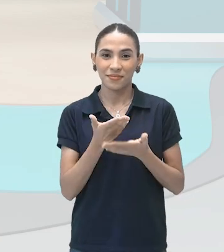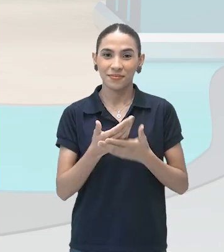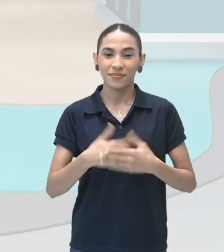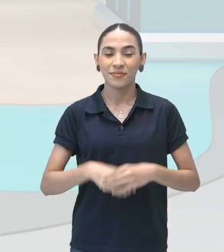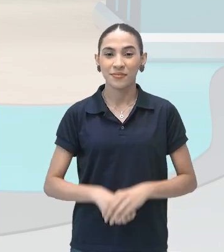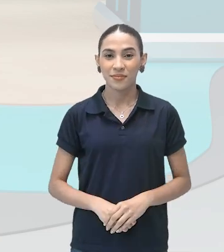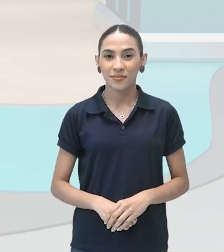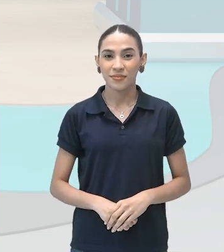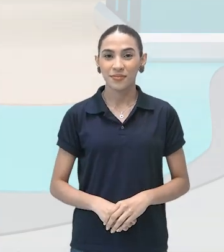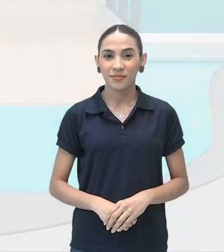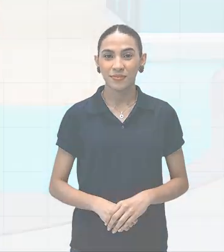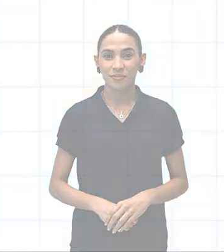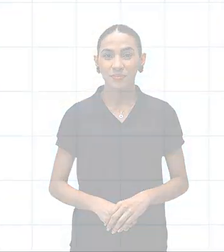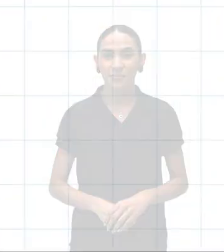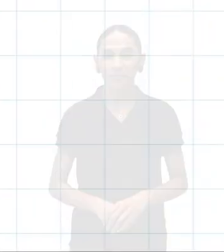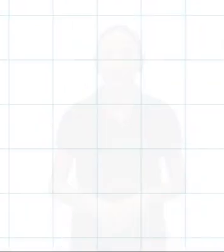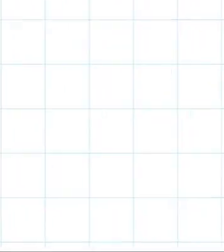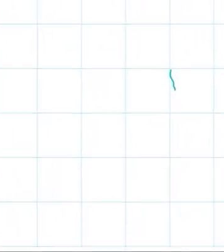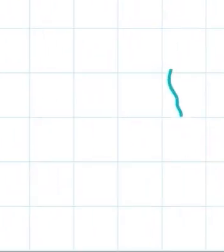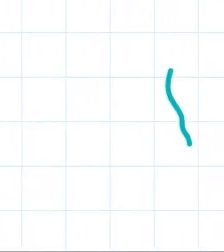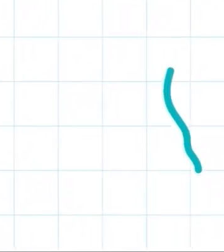aula.